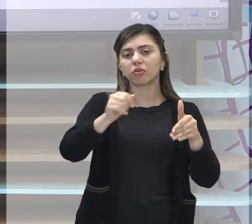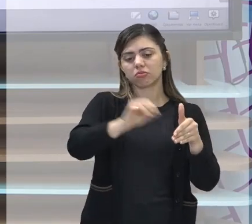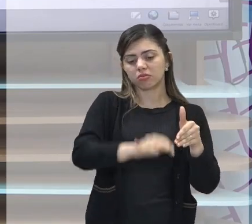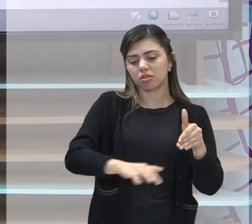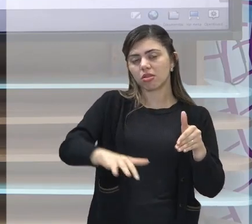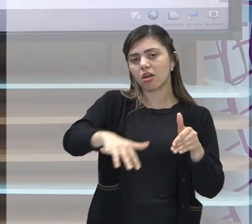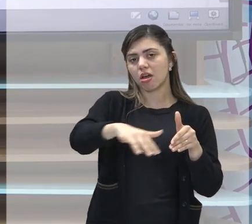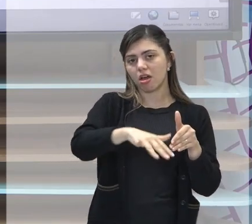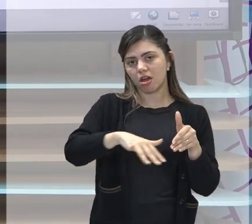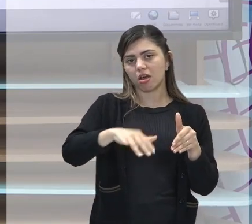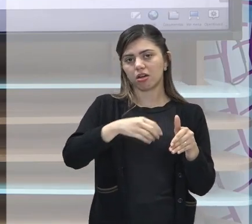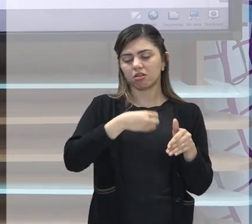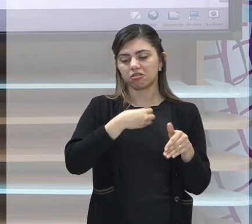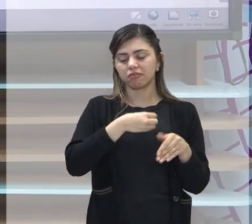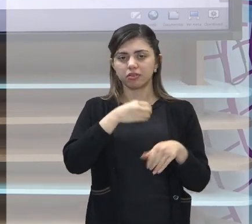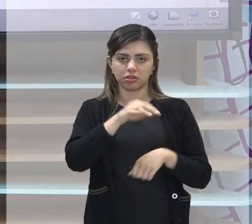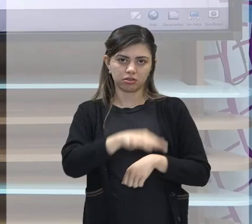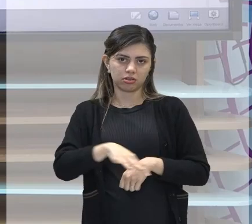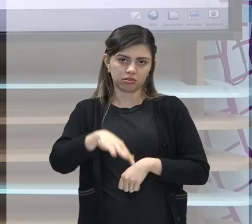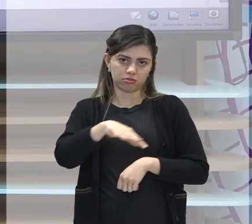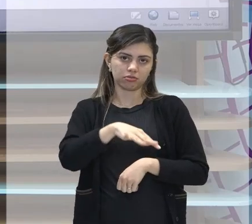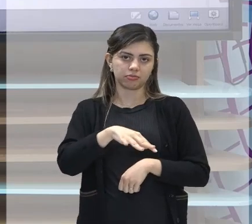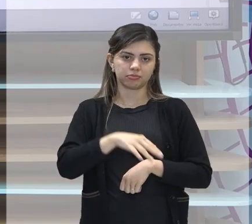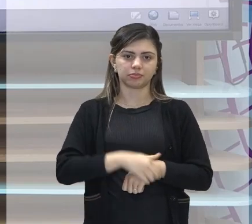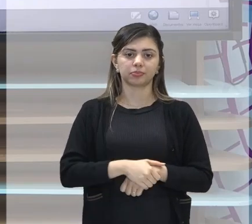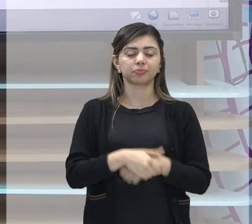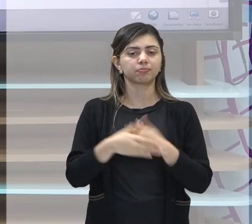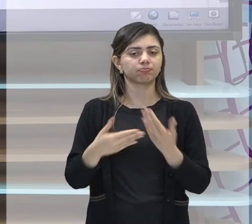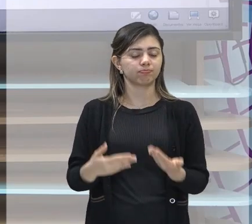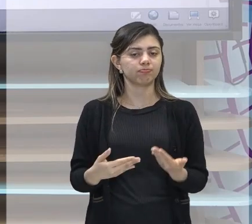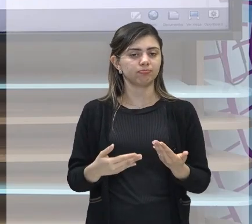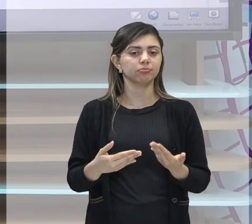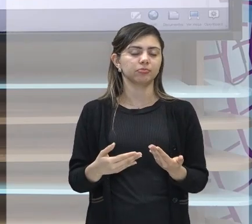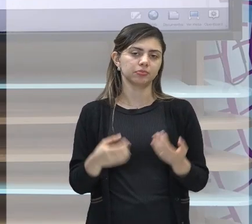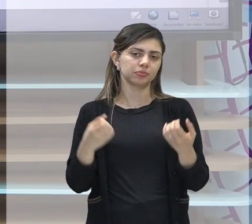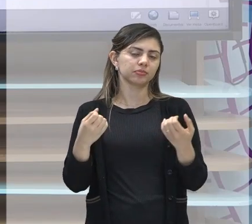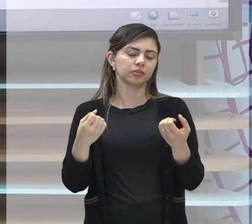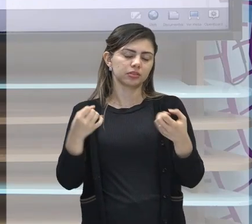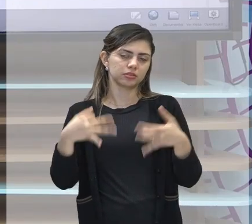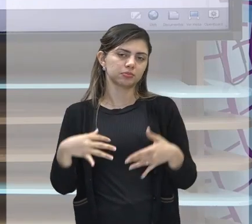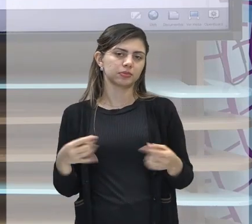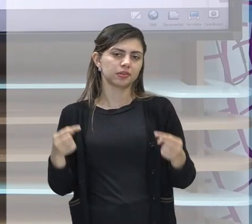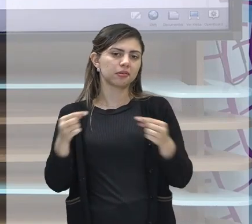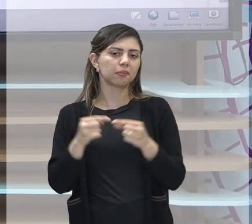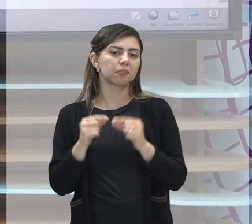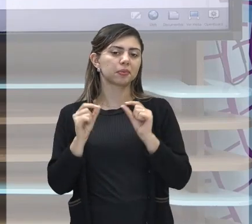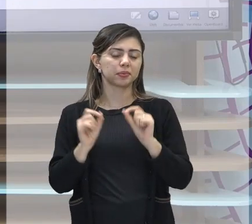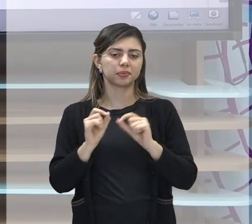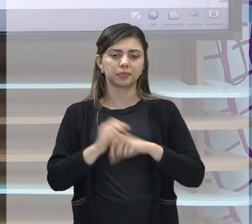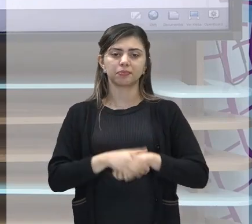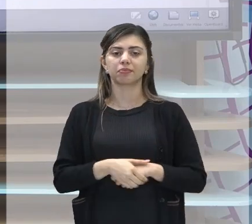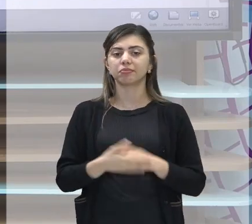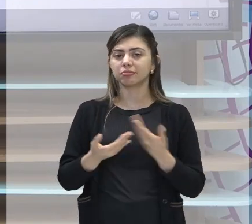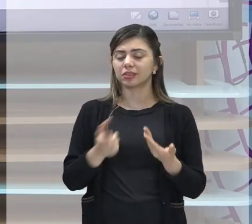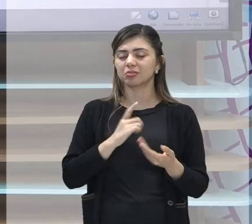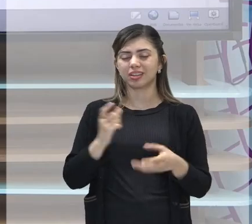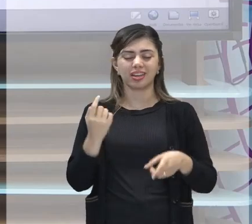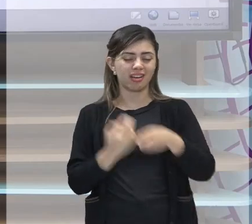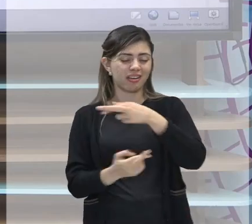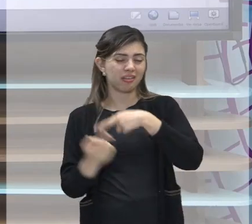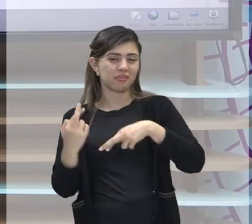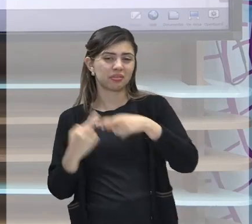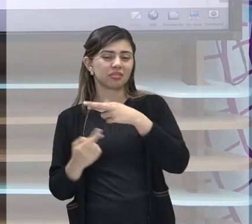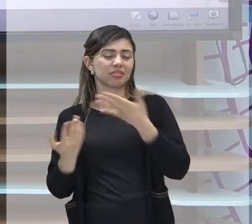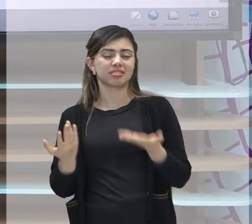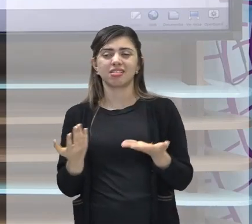né? ao seu ambiente regional. Então isso explica o quê? Essas revoltas